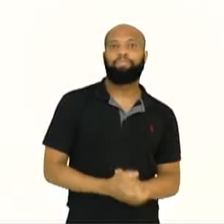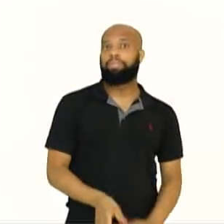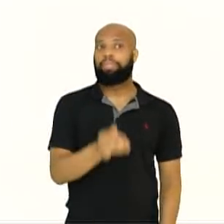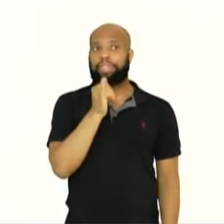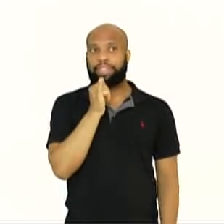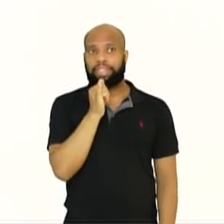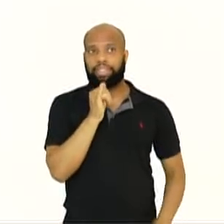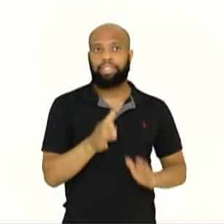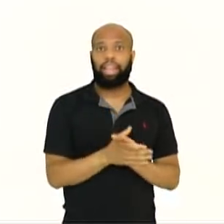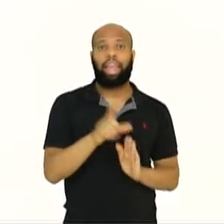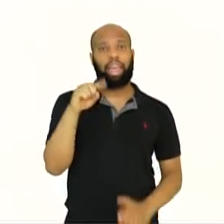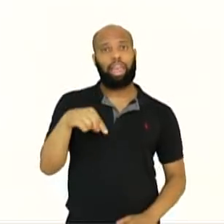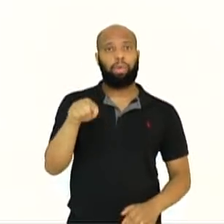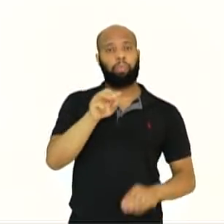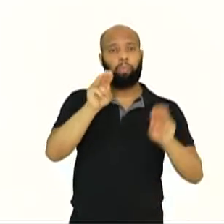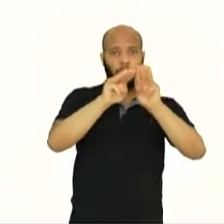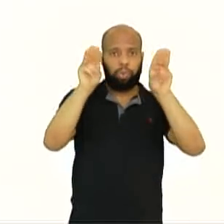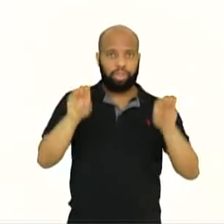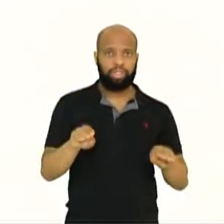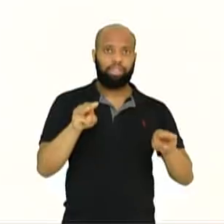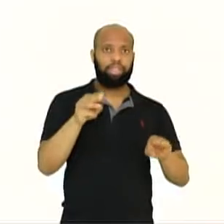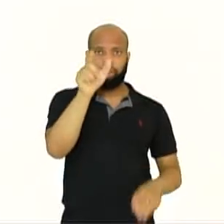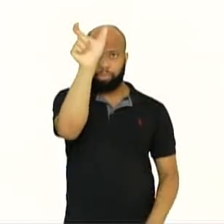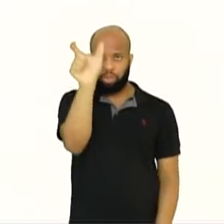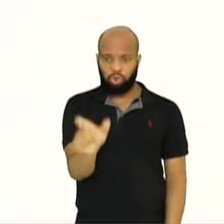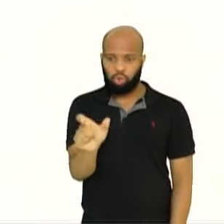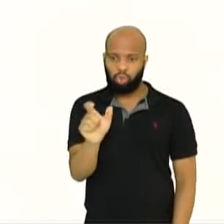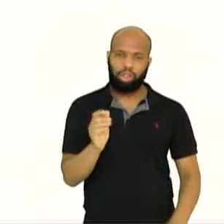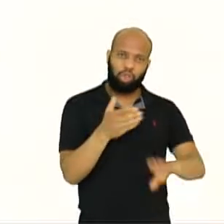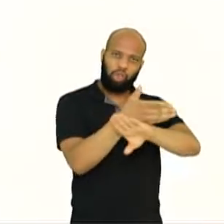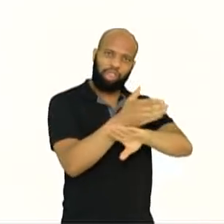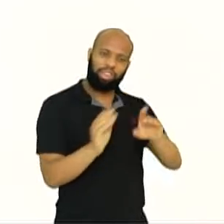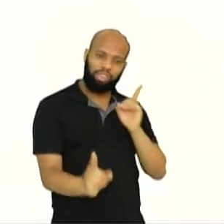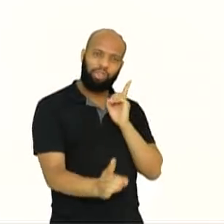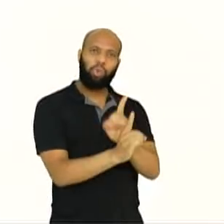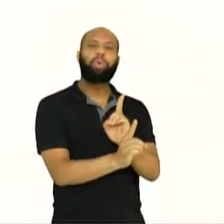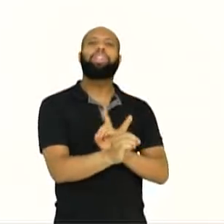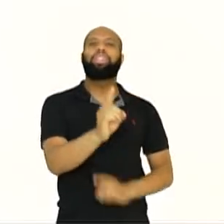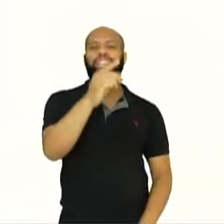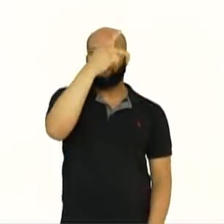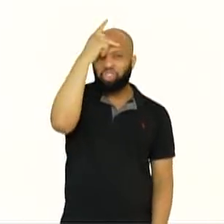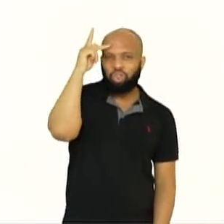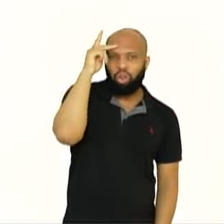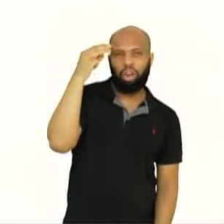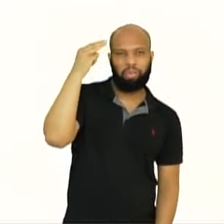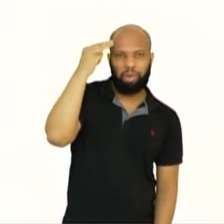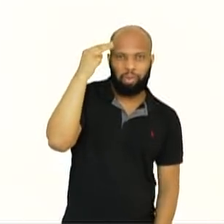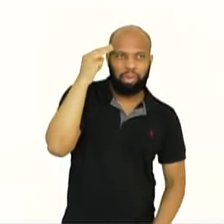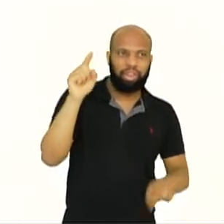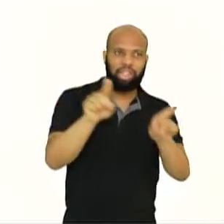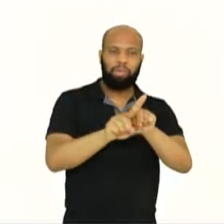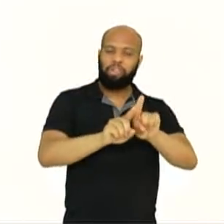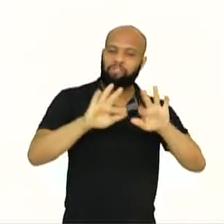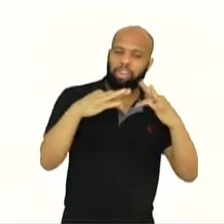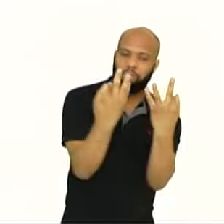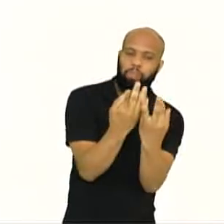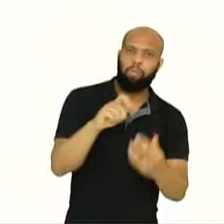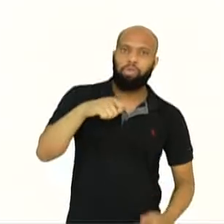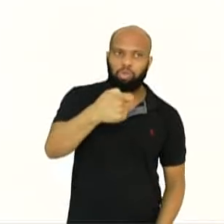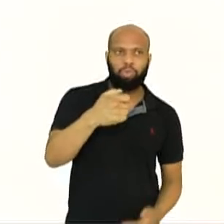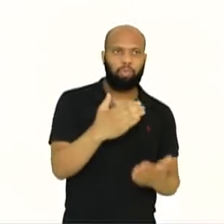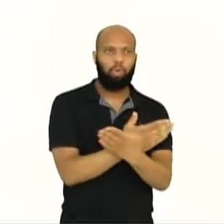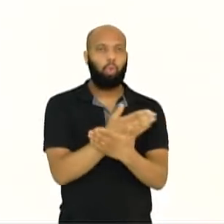chamado Museu da Pessoa, onde as pessoas vão lá e contam sua história, sua trajetória, sua memória, sobre a sua família, sobre